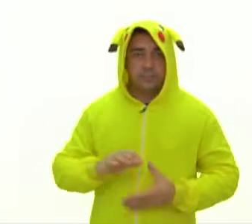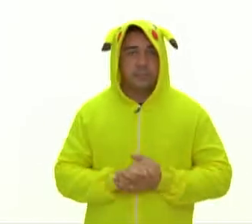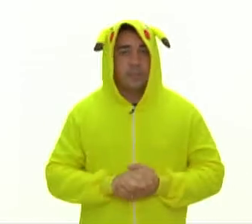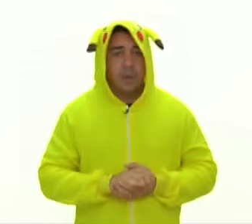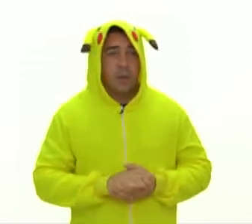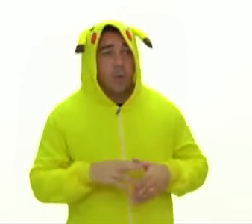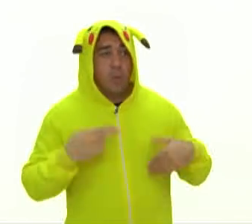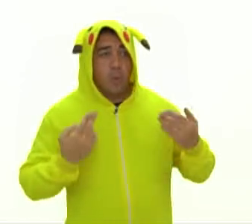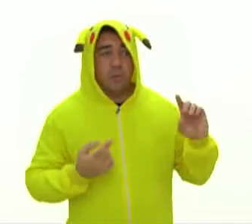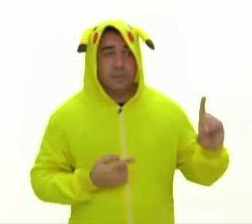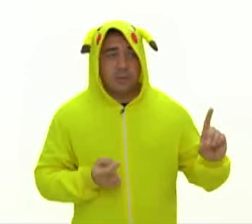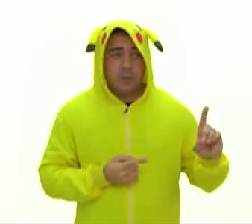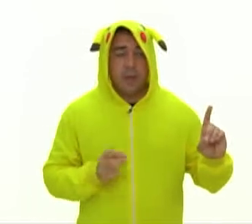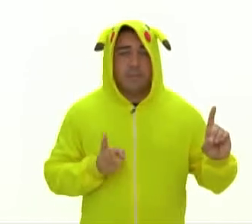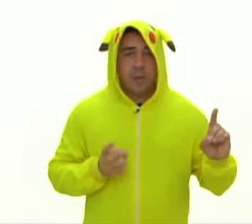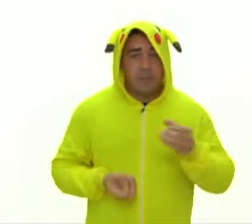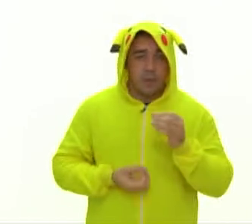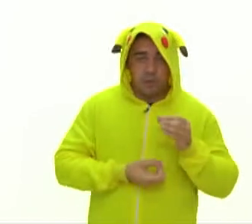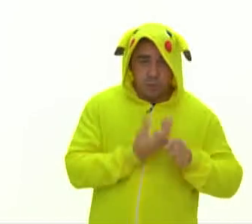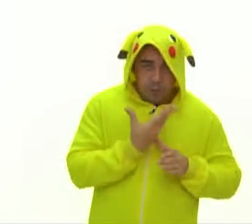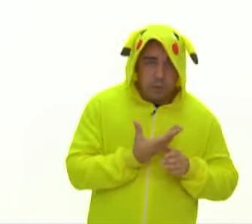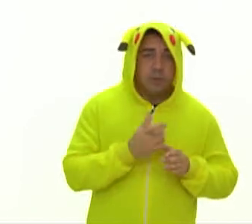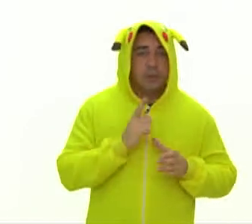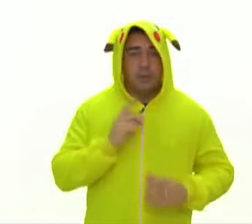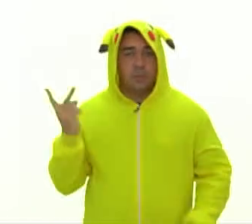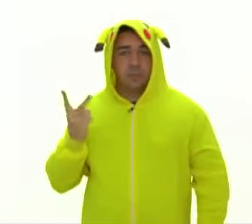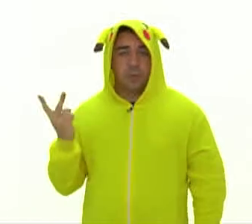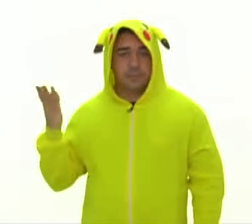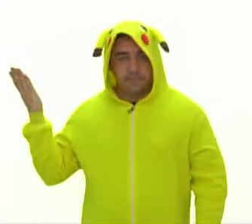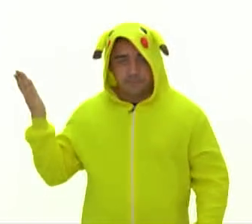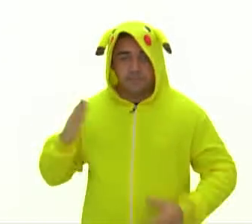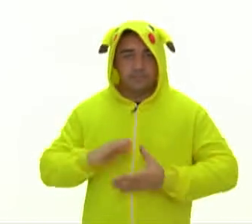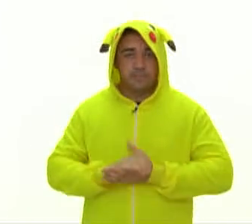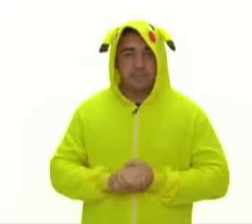Ou letra D. Tem mesma origem em Zubat e Pidgeotto?